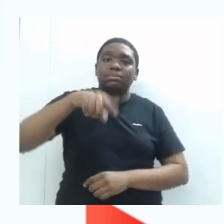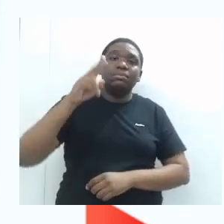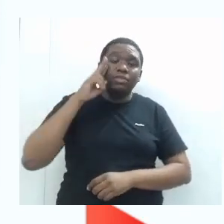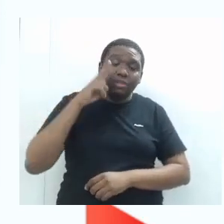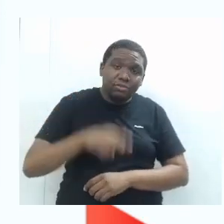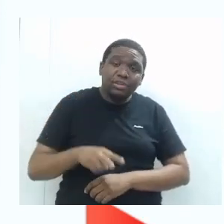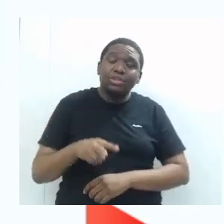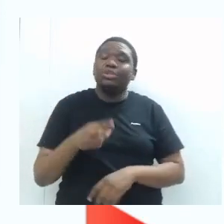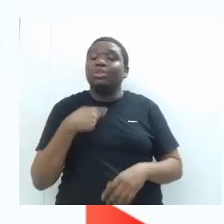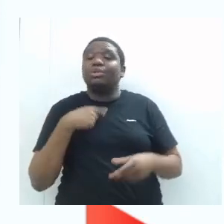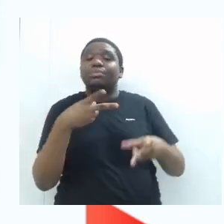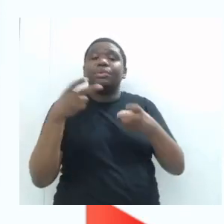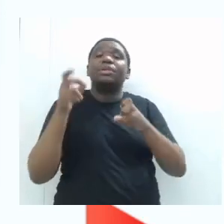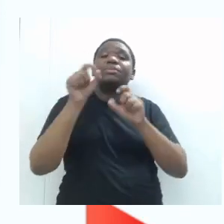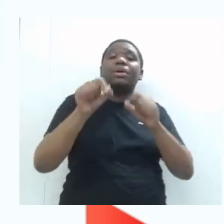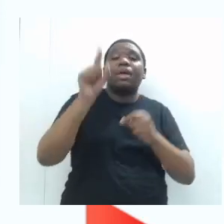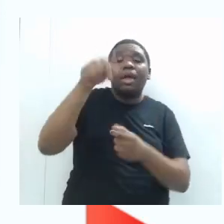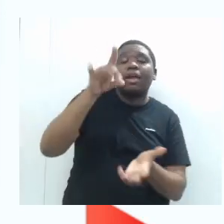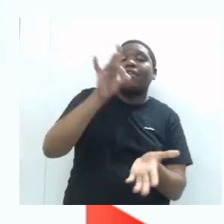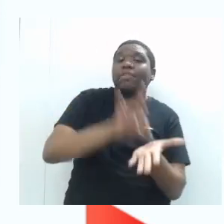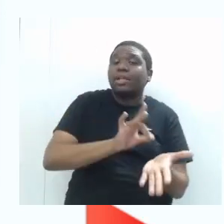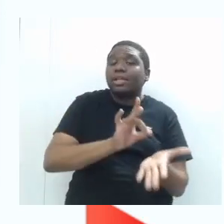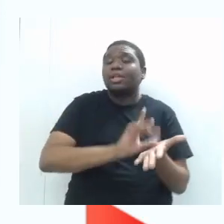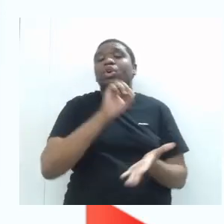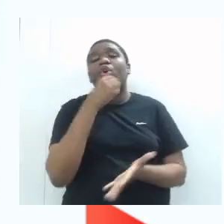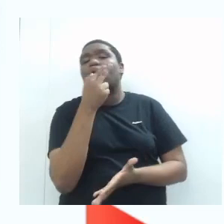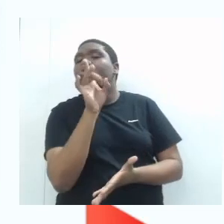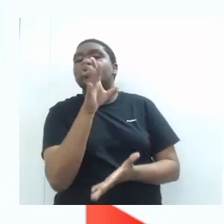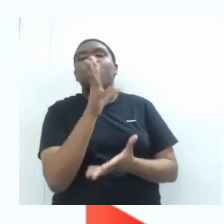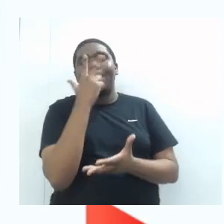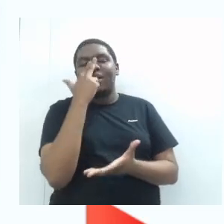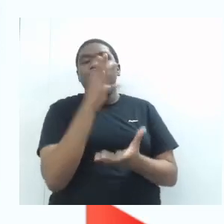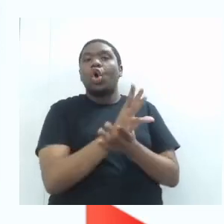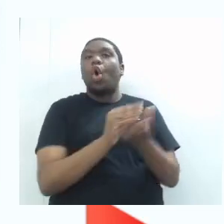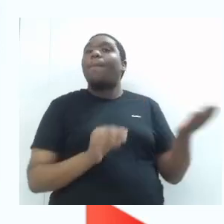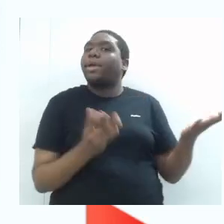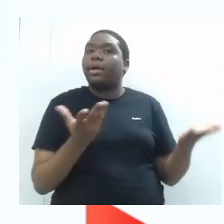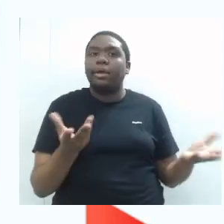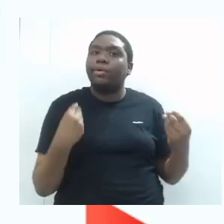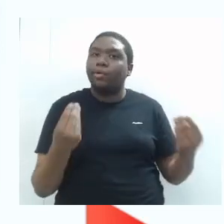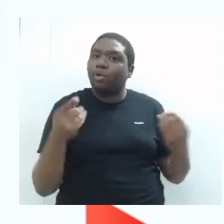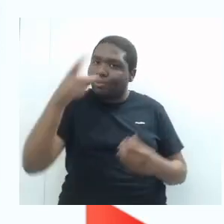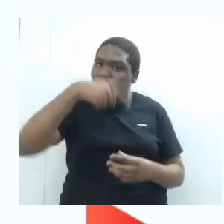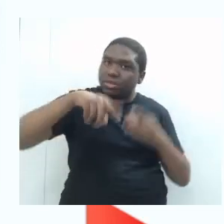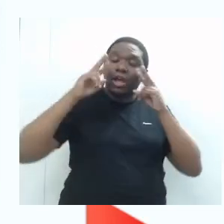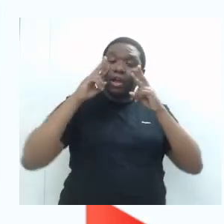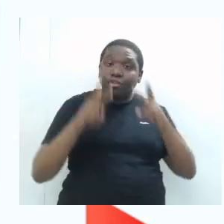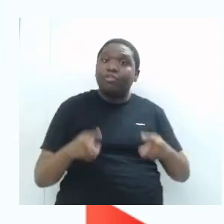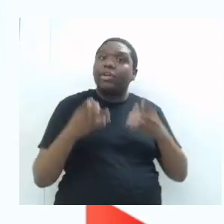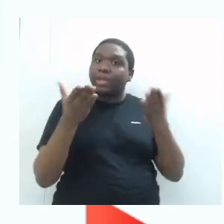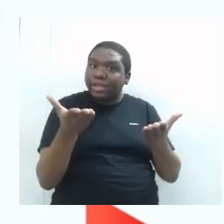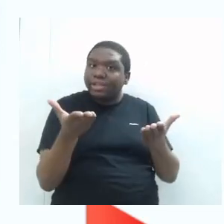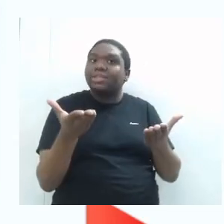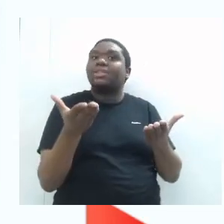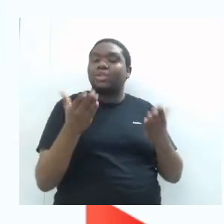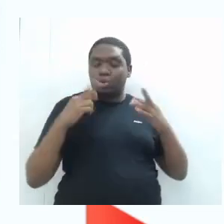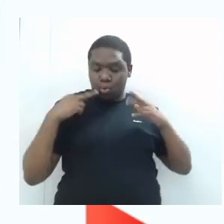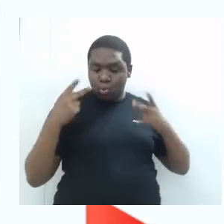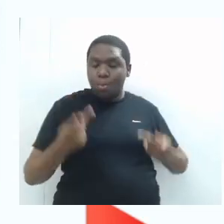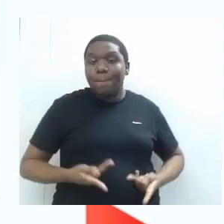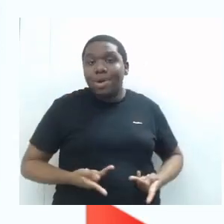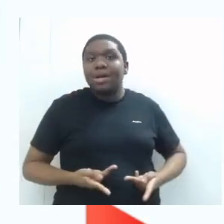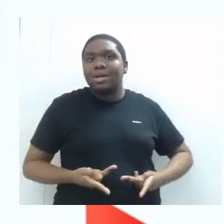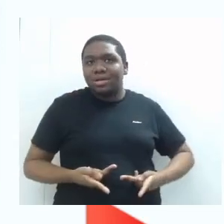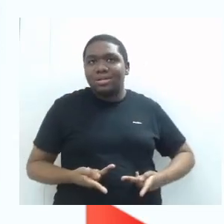eu vejo é a realidade ou é uma cópia imperfeita dela? Olhem aí na tela, veja só a figura humana. De um